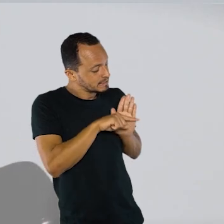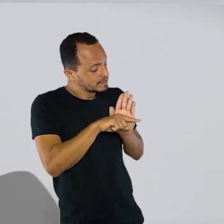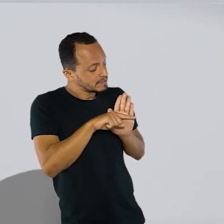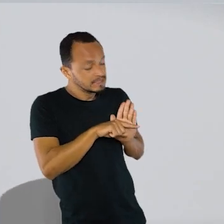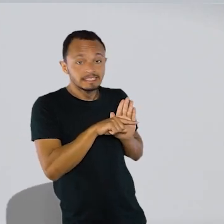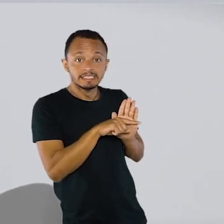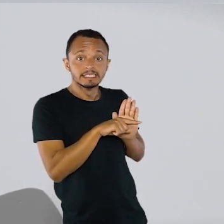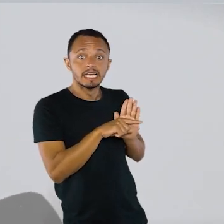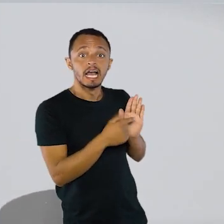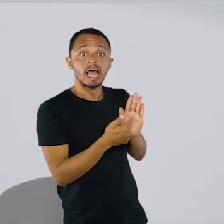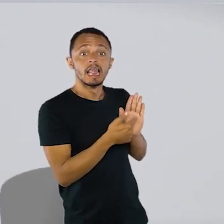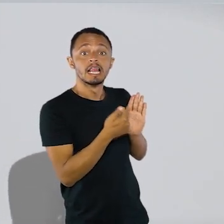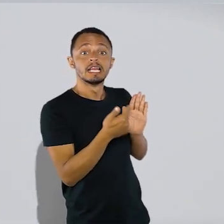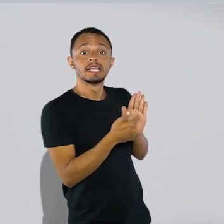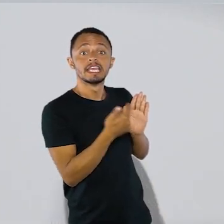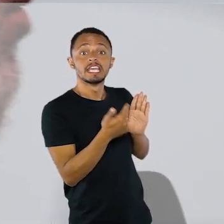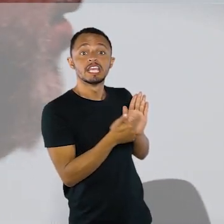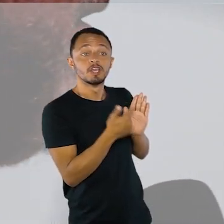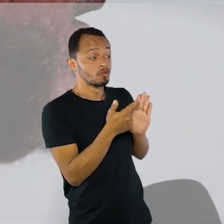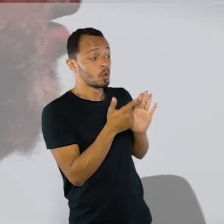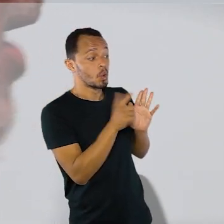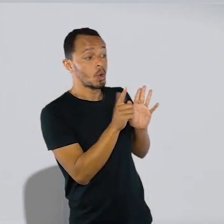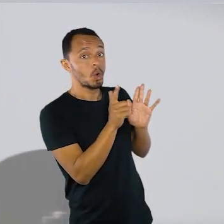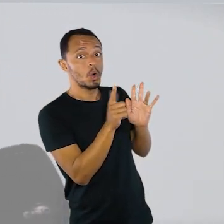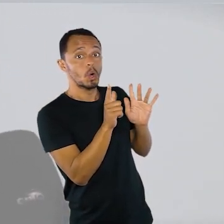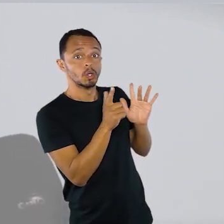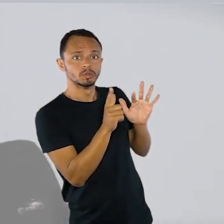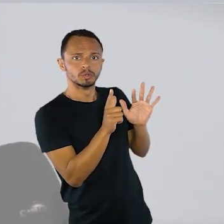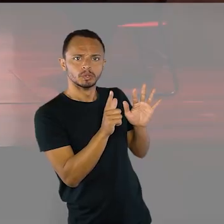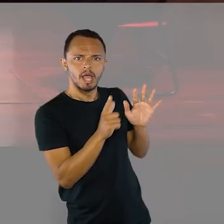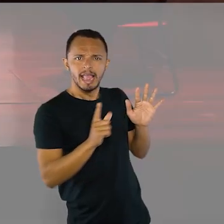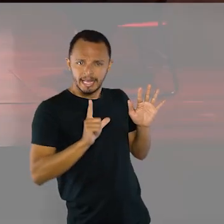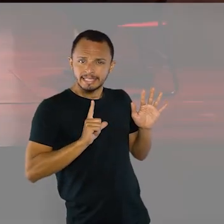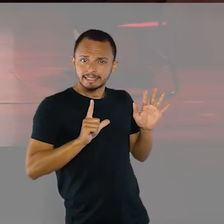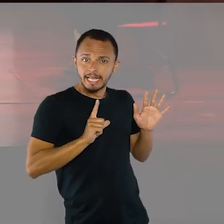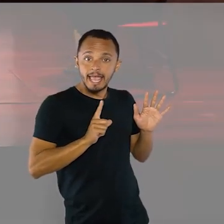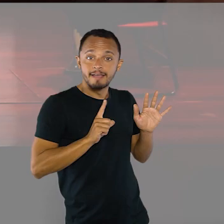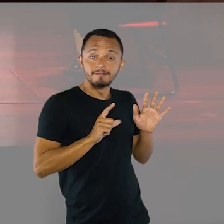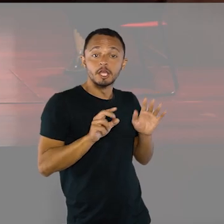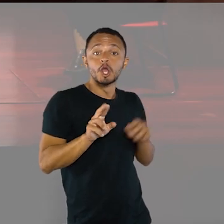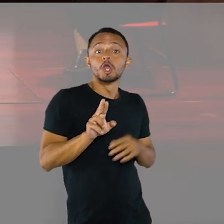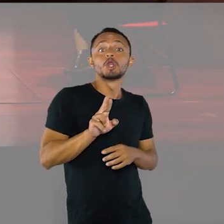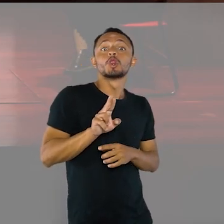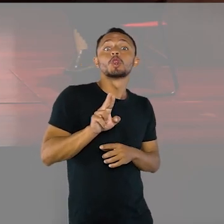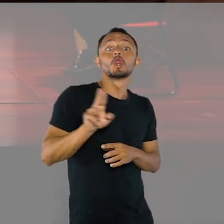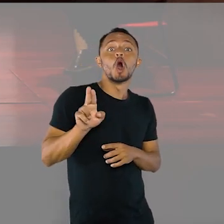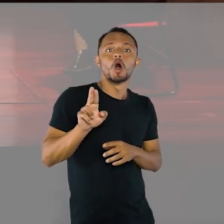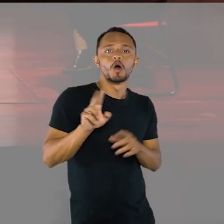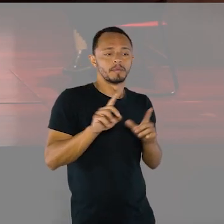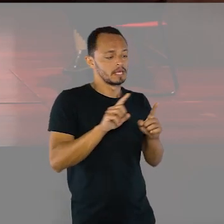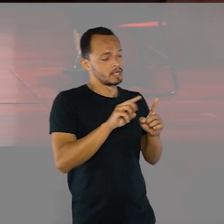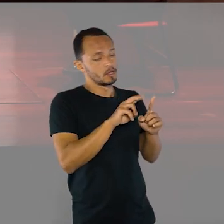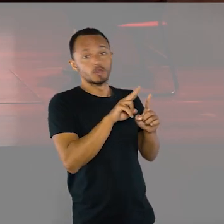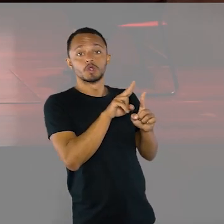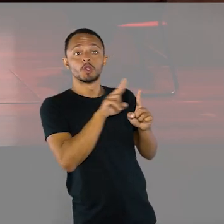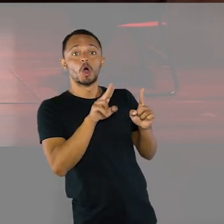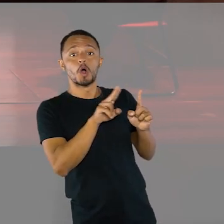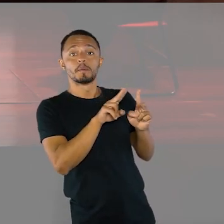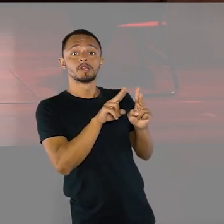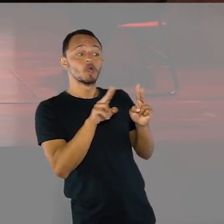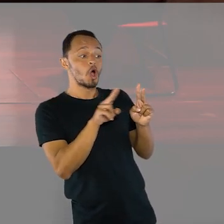houve a identificação destas pessoas, assim, nominalmente, em determinado momento da história? Vocês